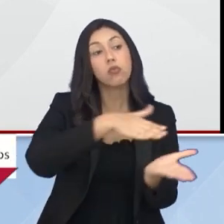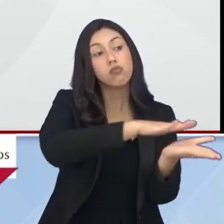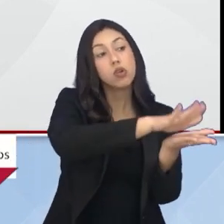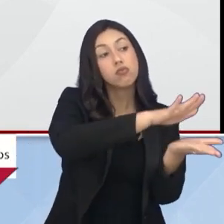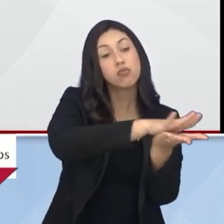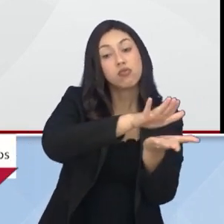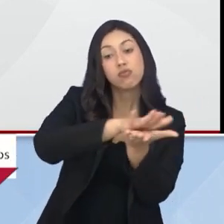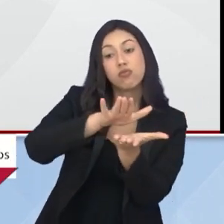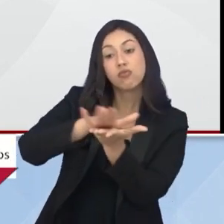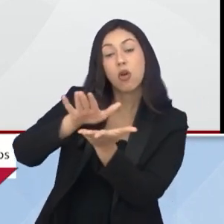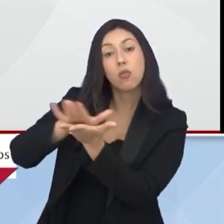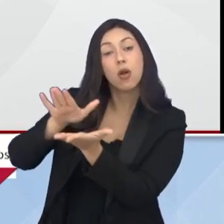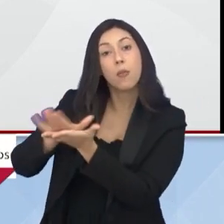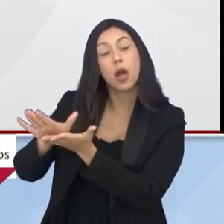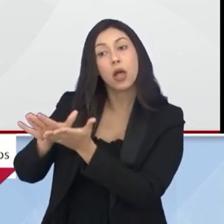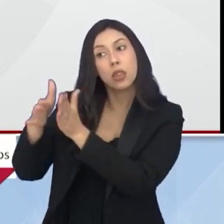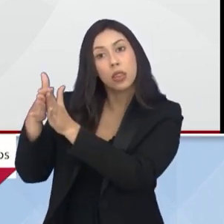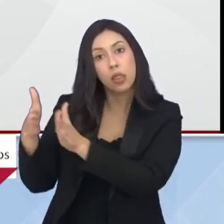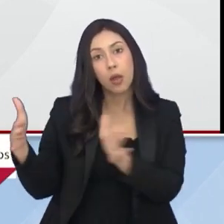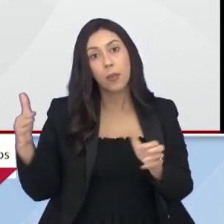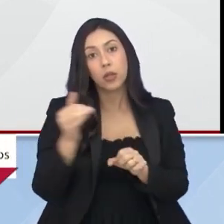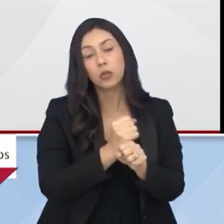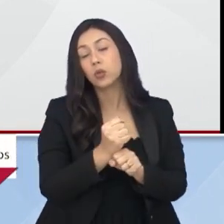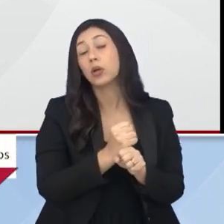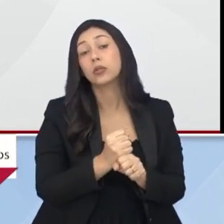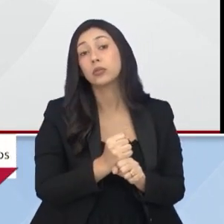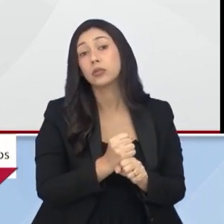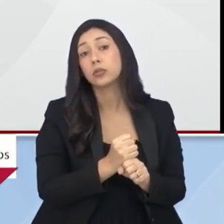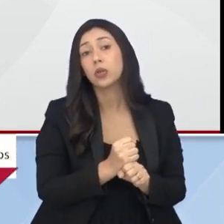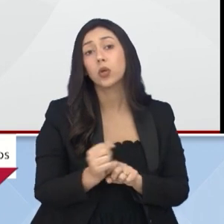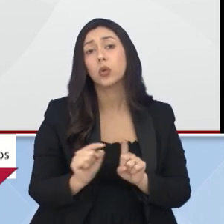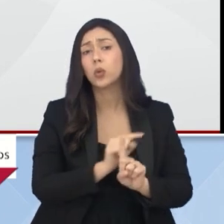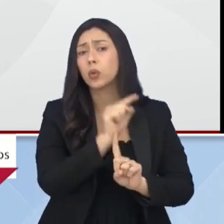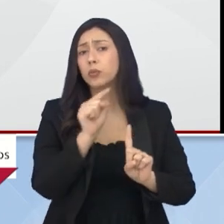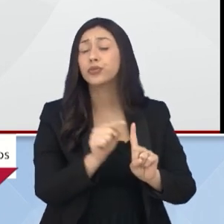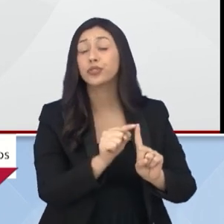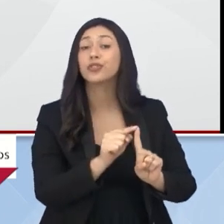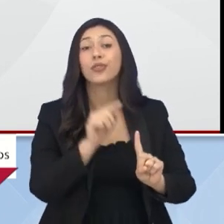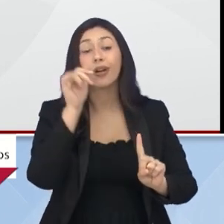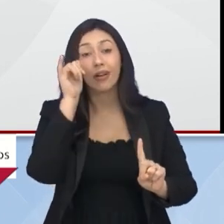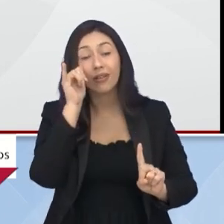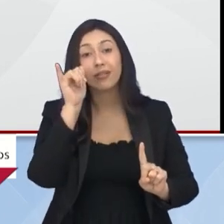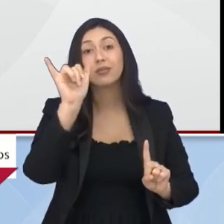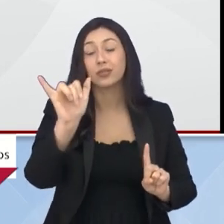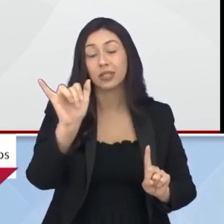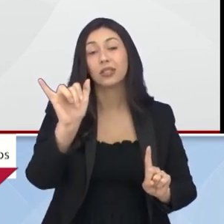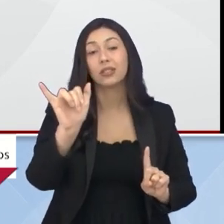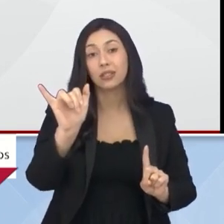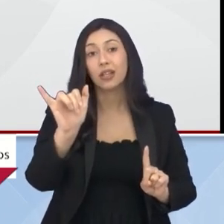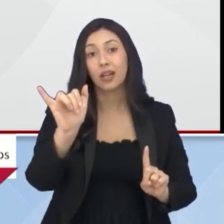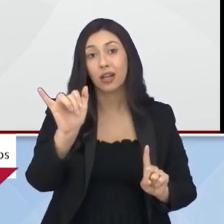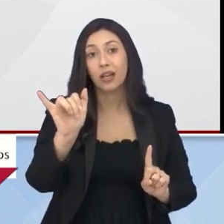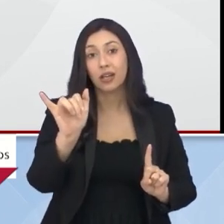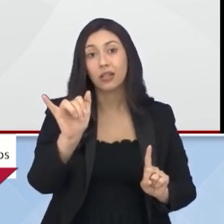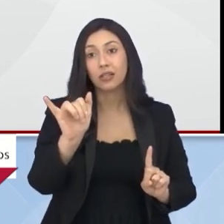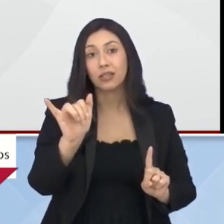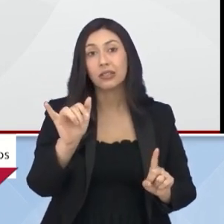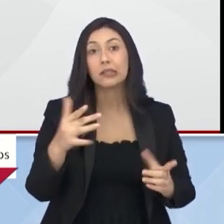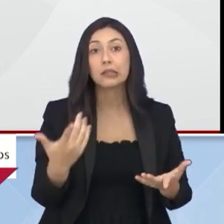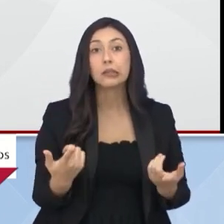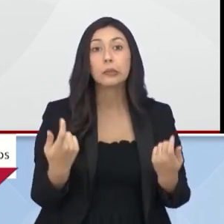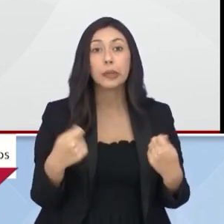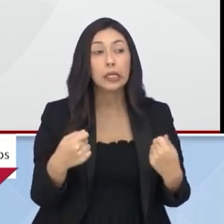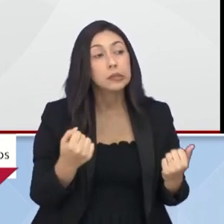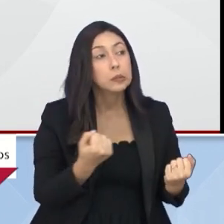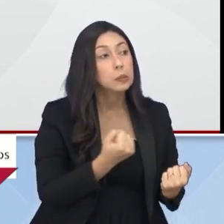ocorrerão durante o ano isso Evita o quê isso evita que ocorram essas suplementações